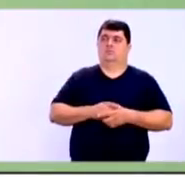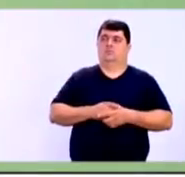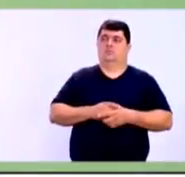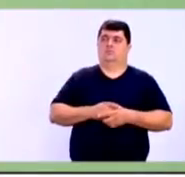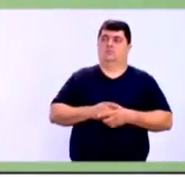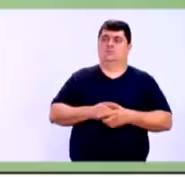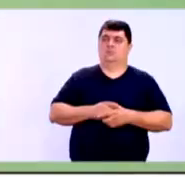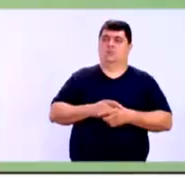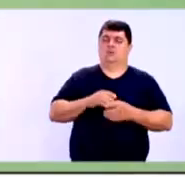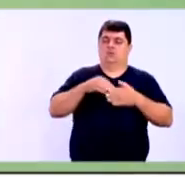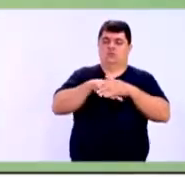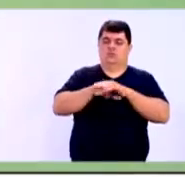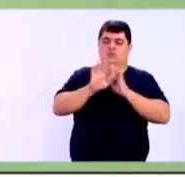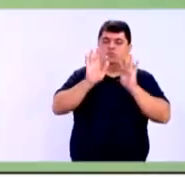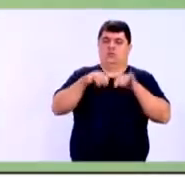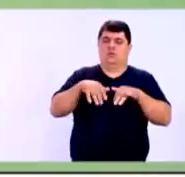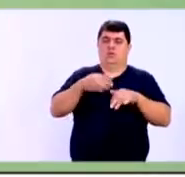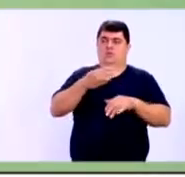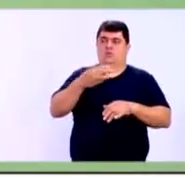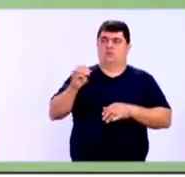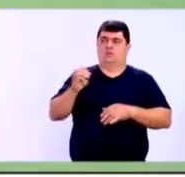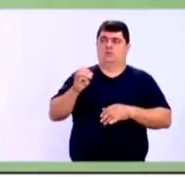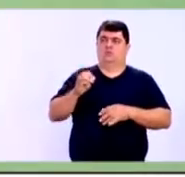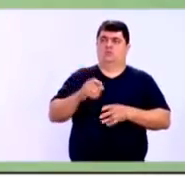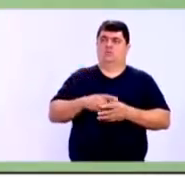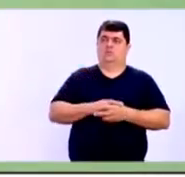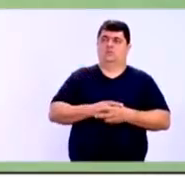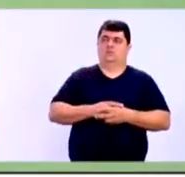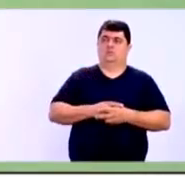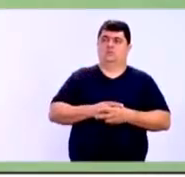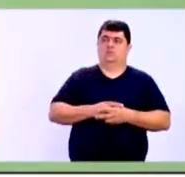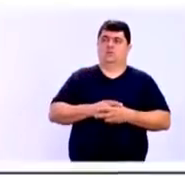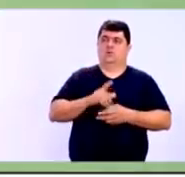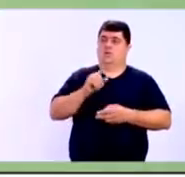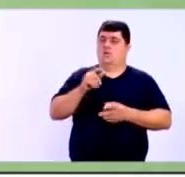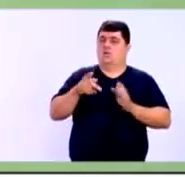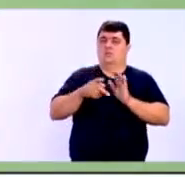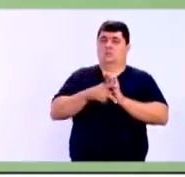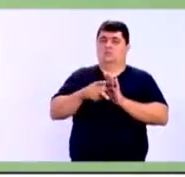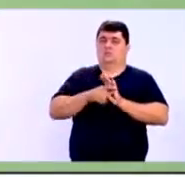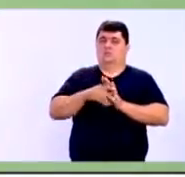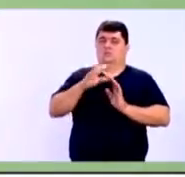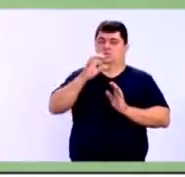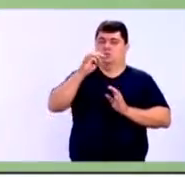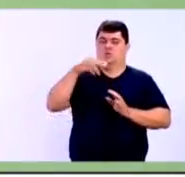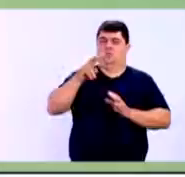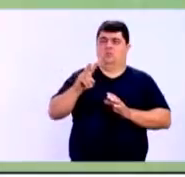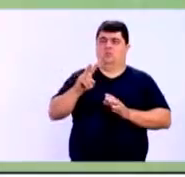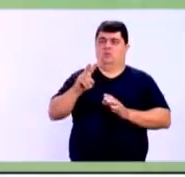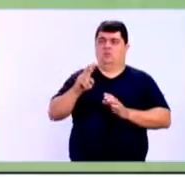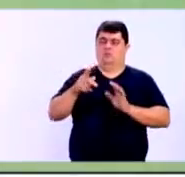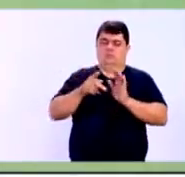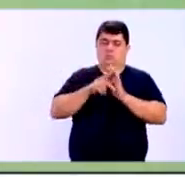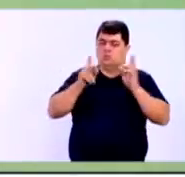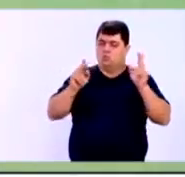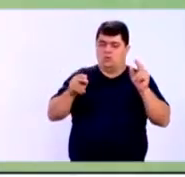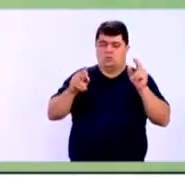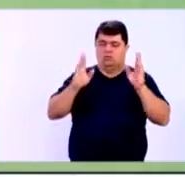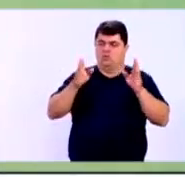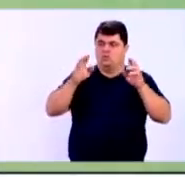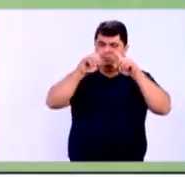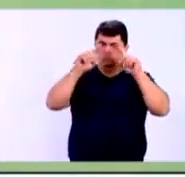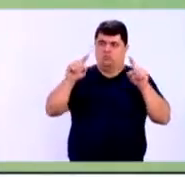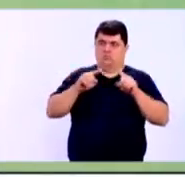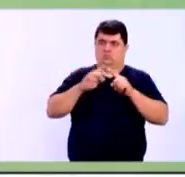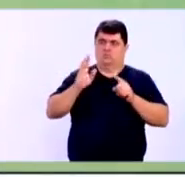e o estoque final, 300. O que estamos vendo aqui, nada mais nada menos é do que o CMV aqui, ó. Saldo